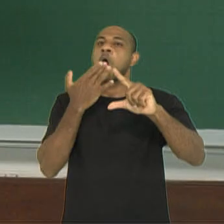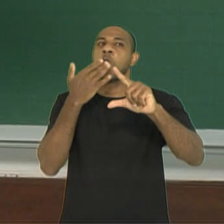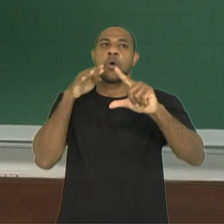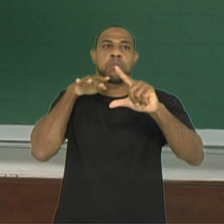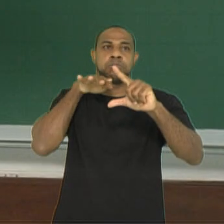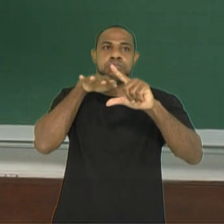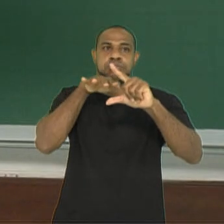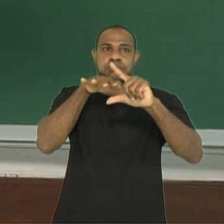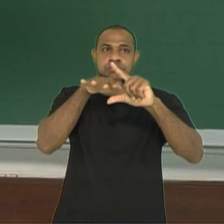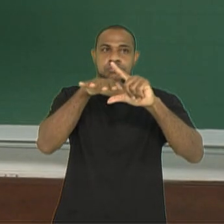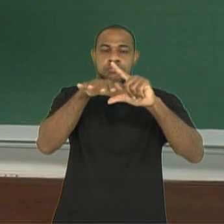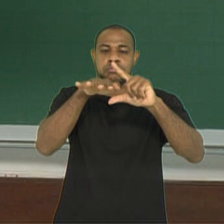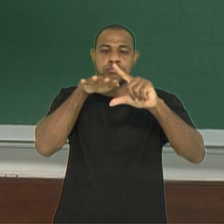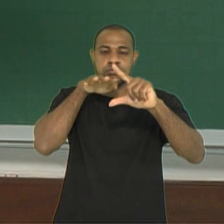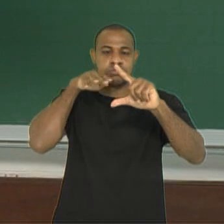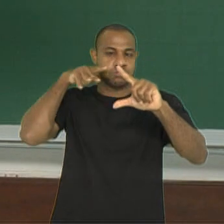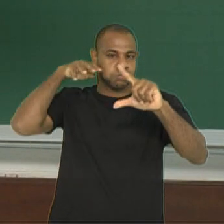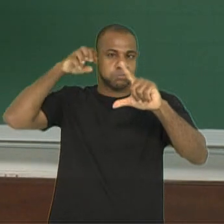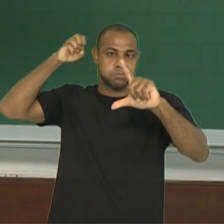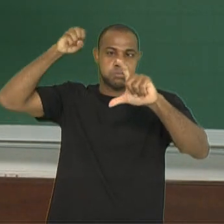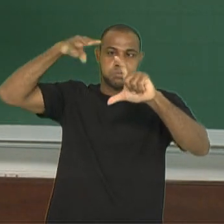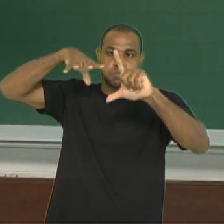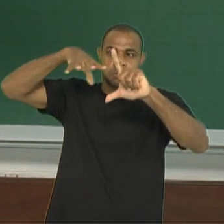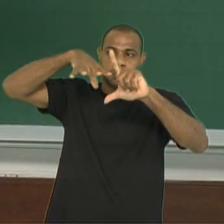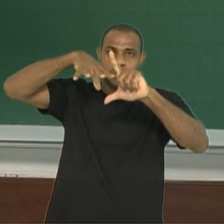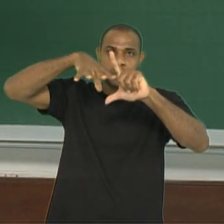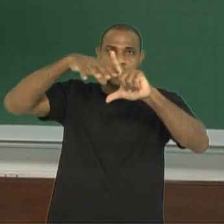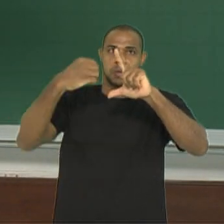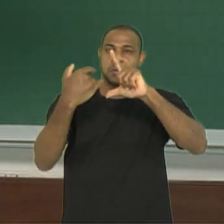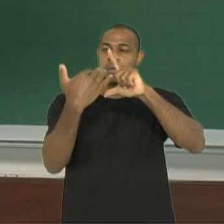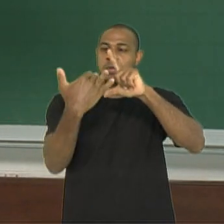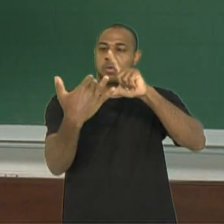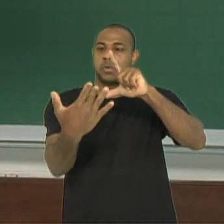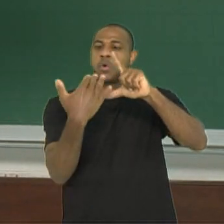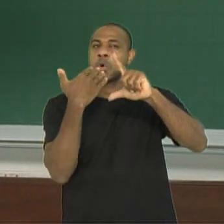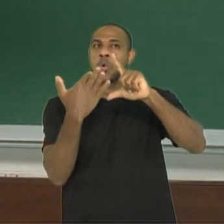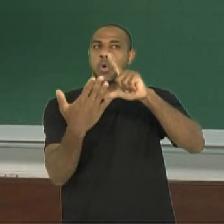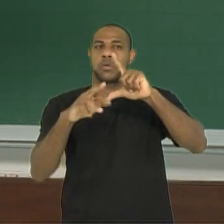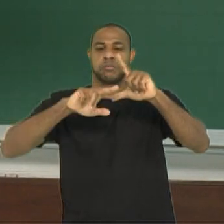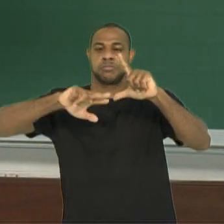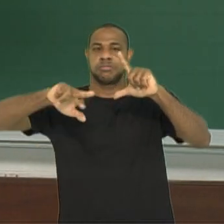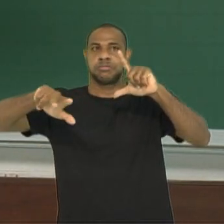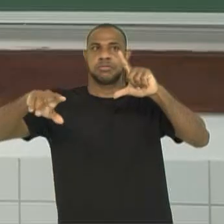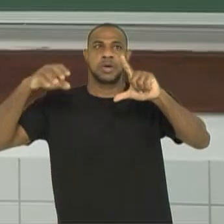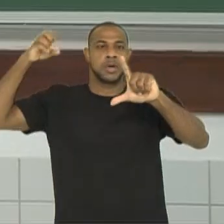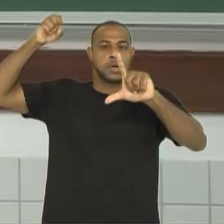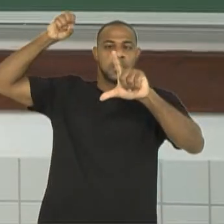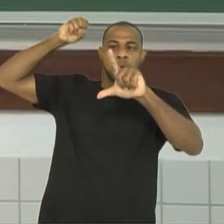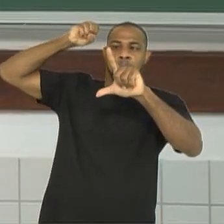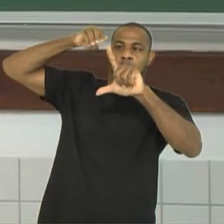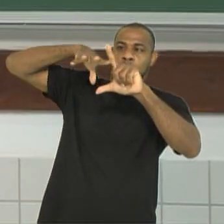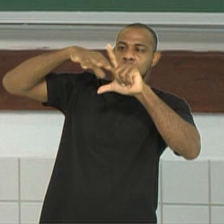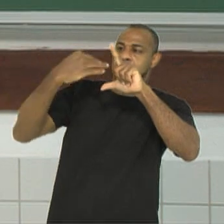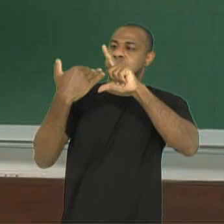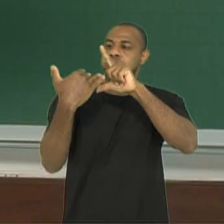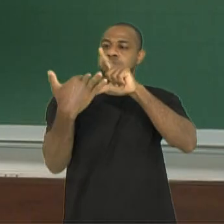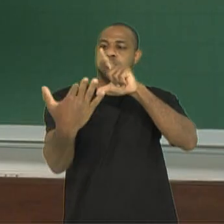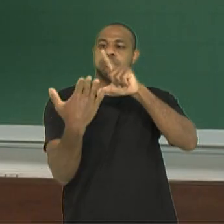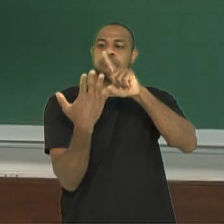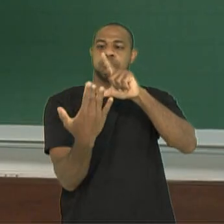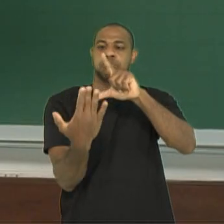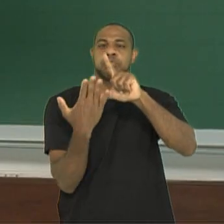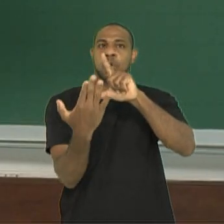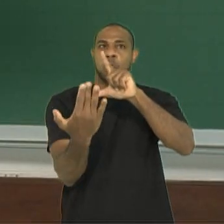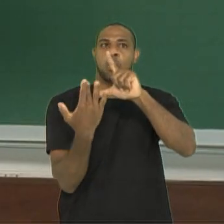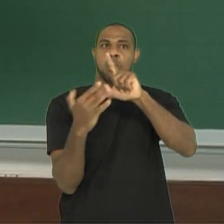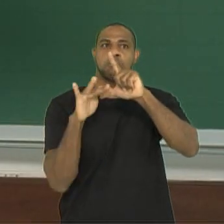passar a luz branca, e aí, quando essa luz passar, vai produzir determinados tipos de cores, tá? Ao fazer esses estudos, para ele constata o seguinte, que a